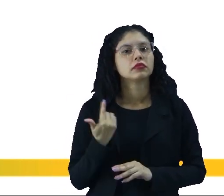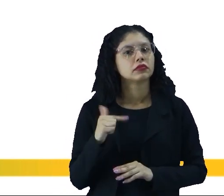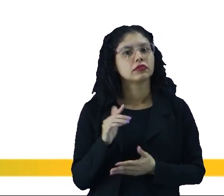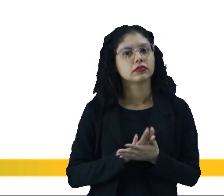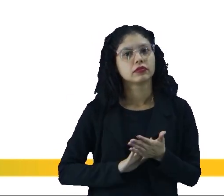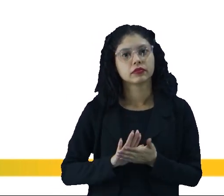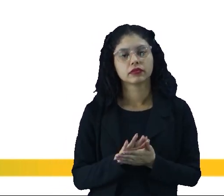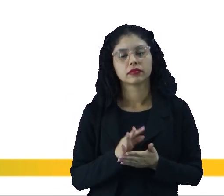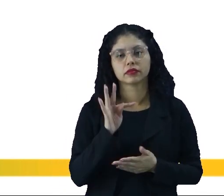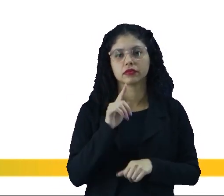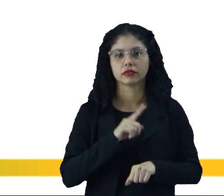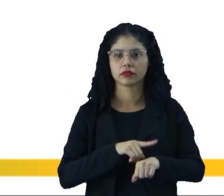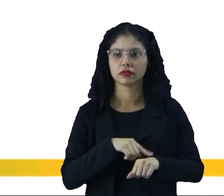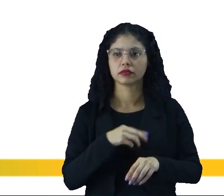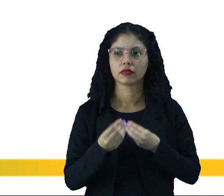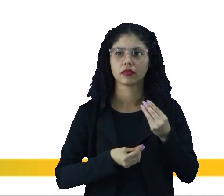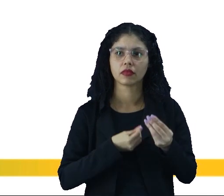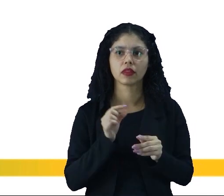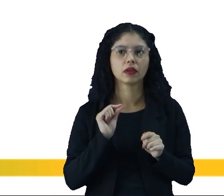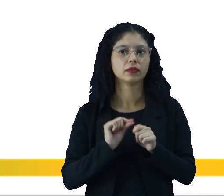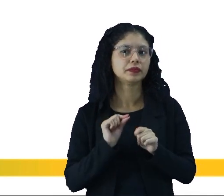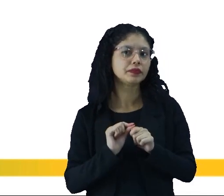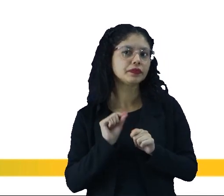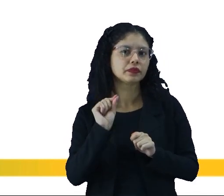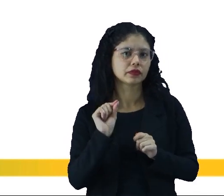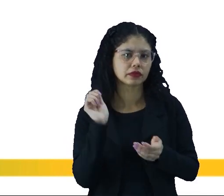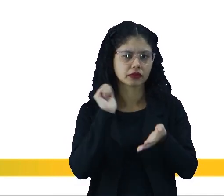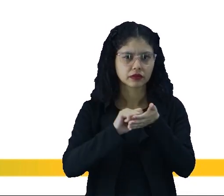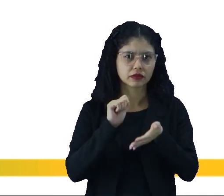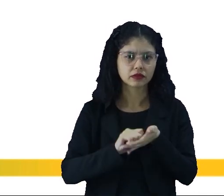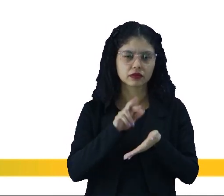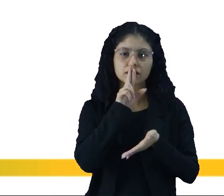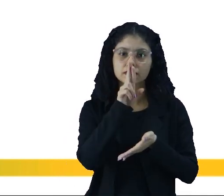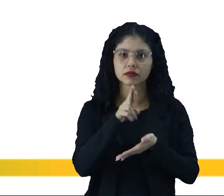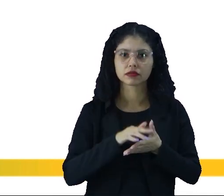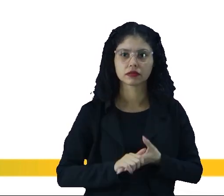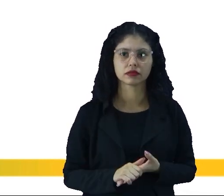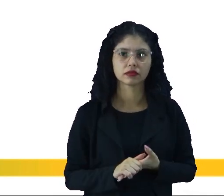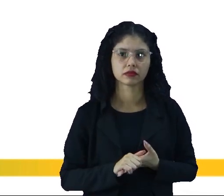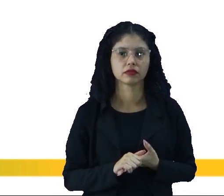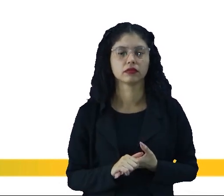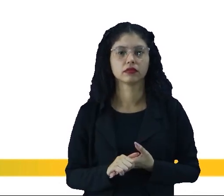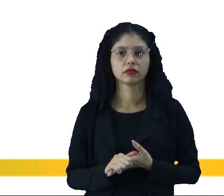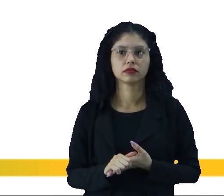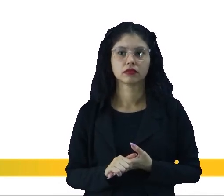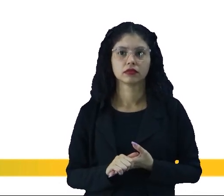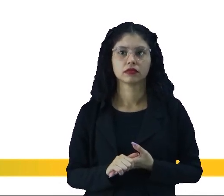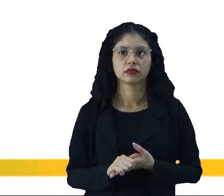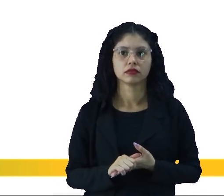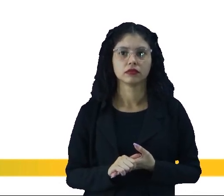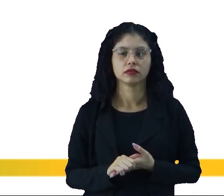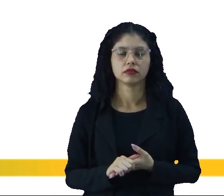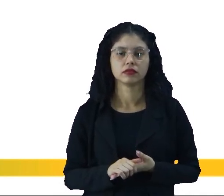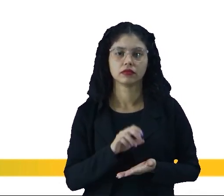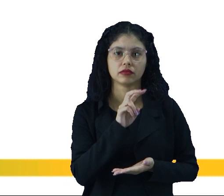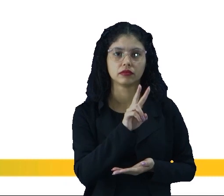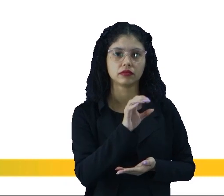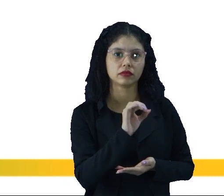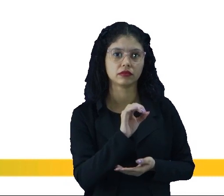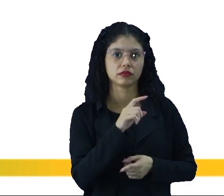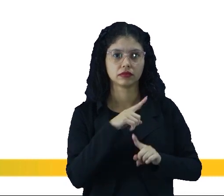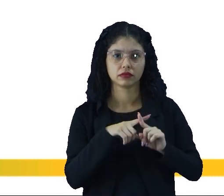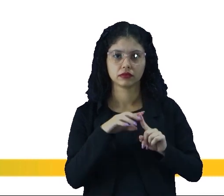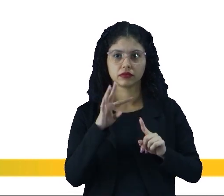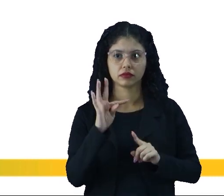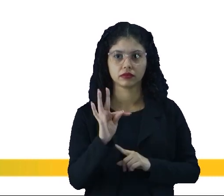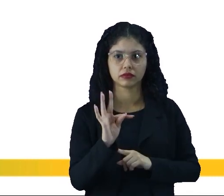tem um tempo. Então, como é que a gente vai escrever essa questão, essa equação? Vai ficar assim, ó.